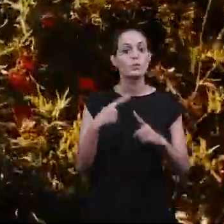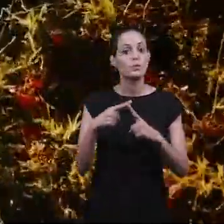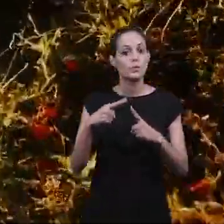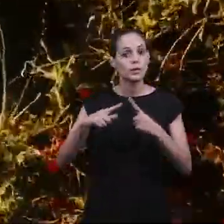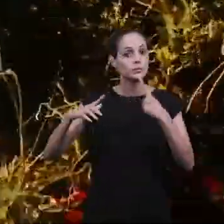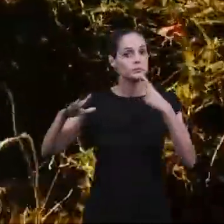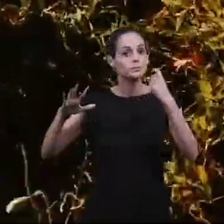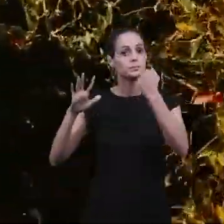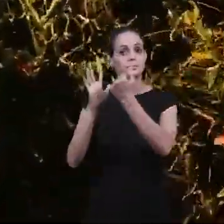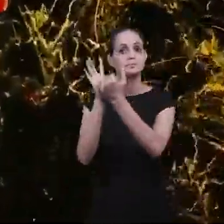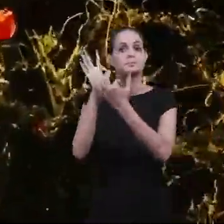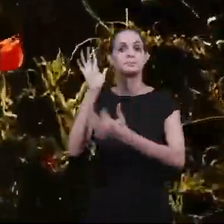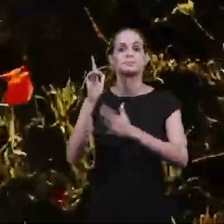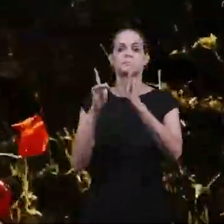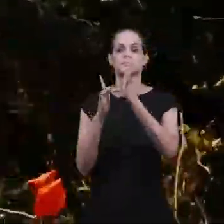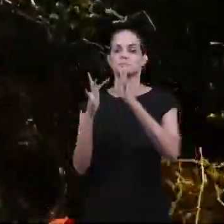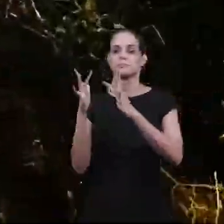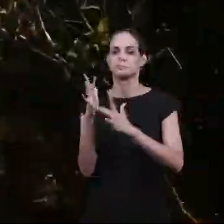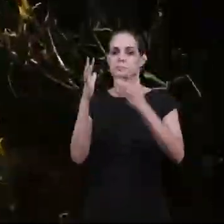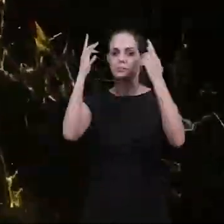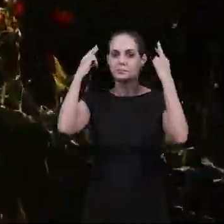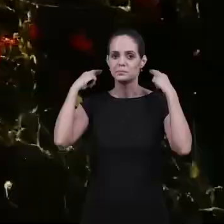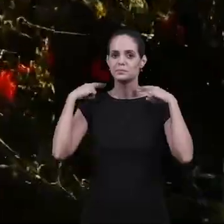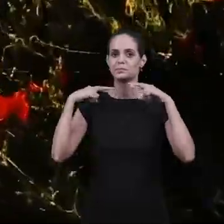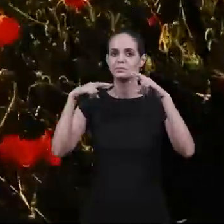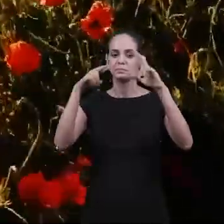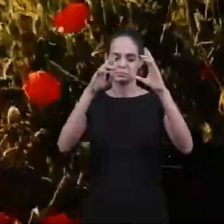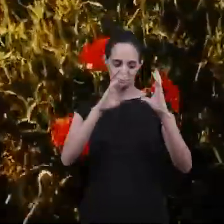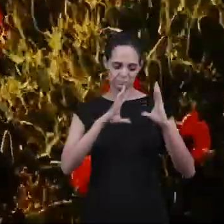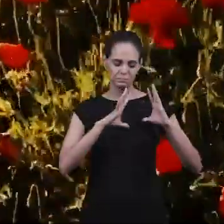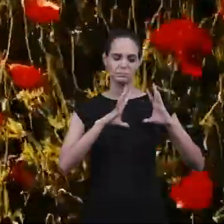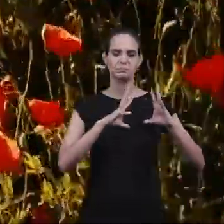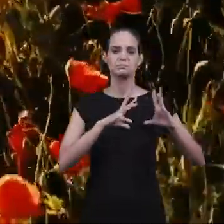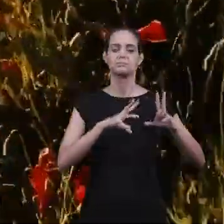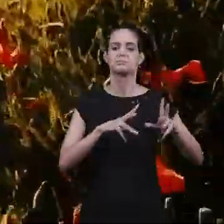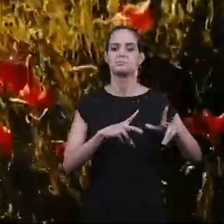lavados no sangue do Cordeiro,